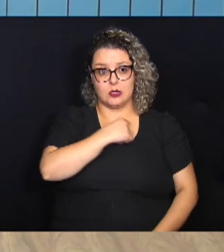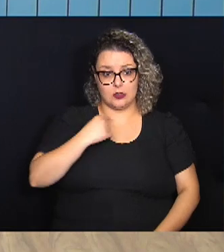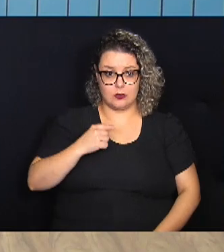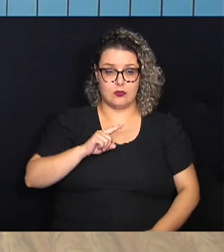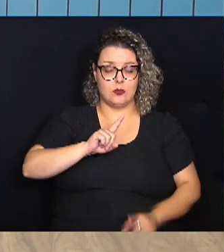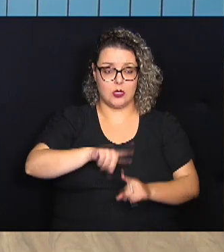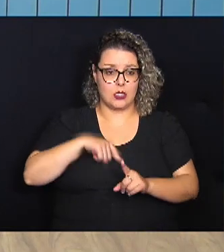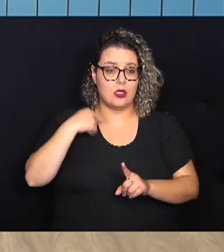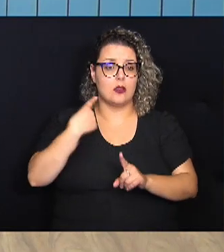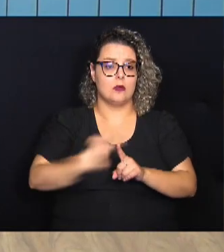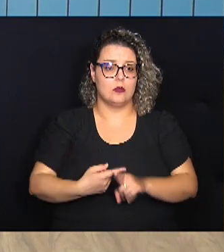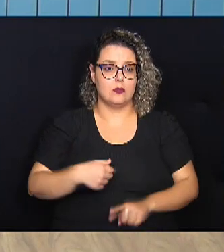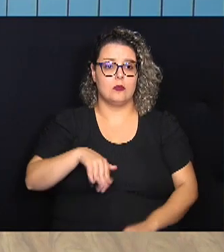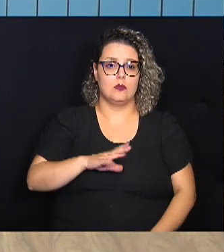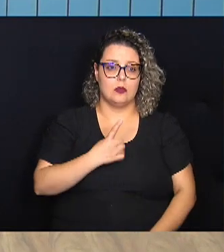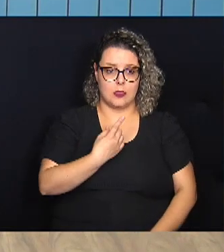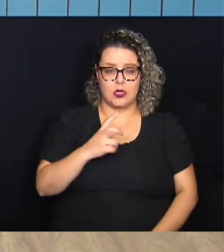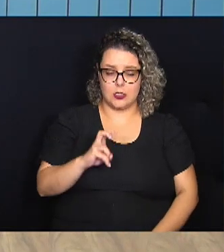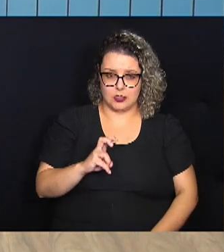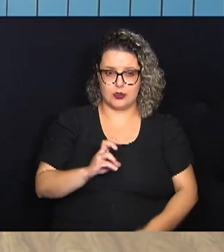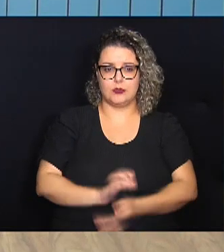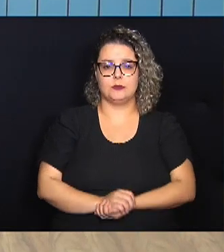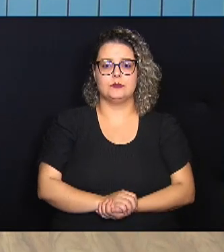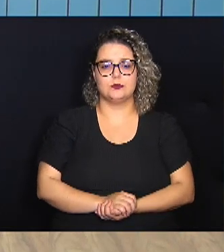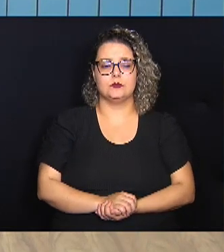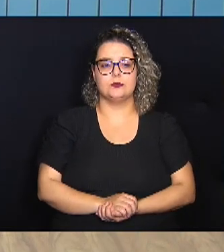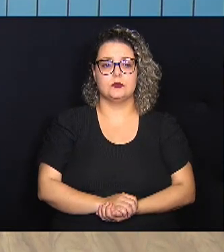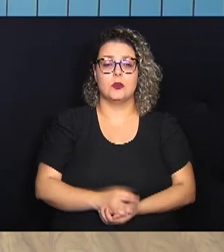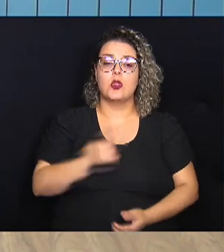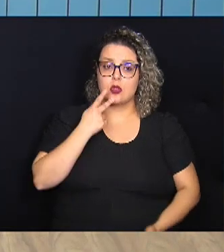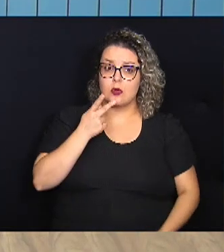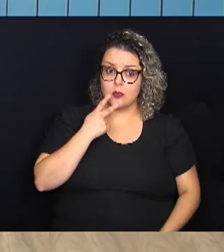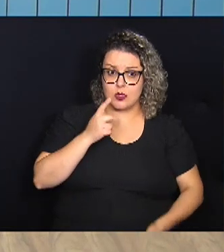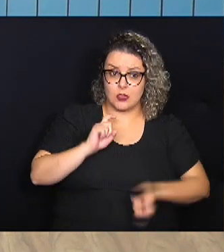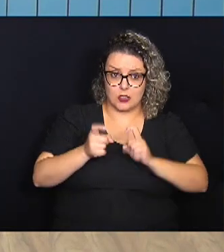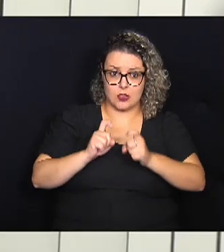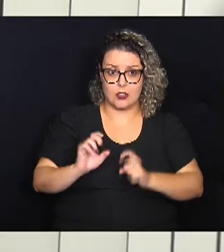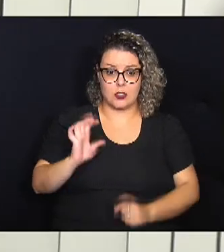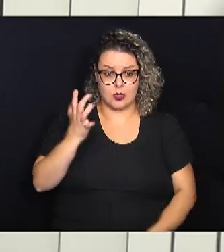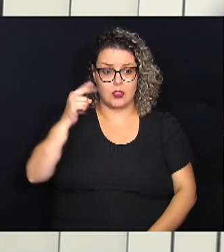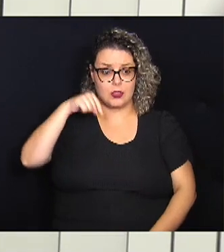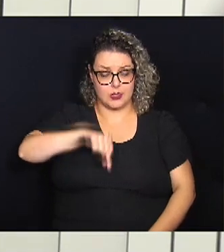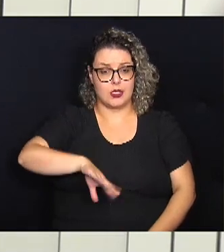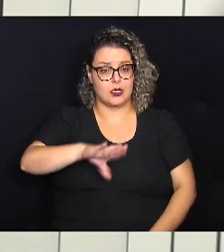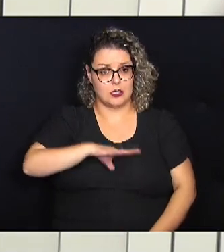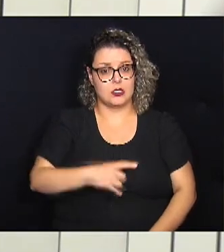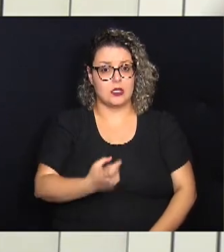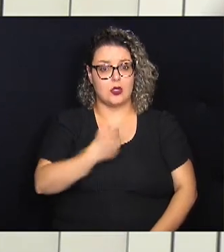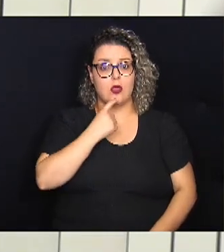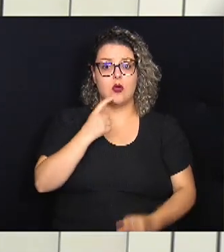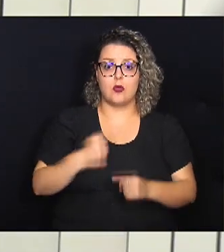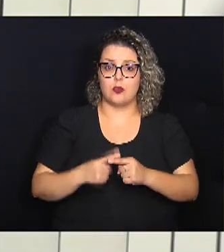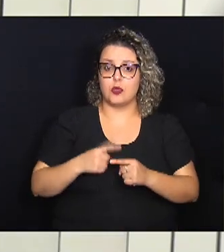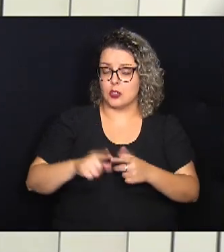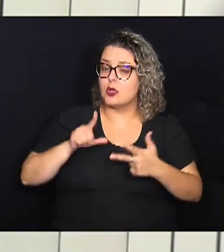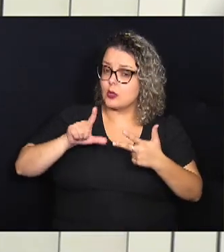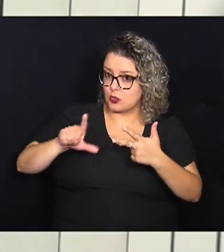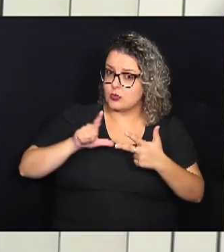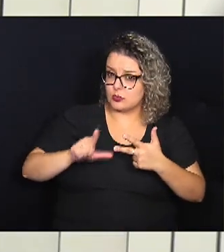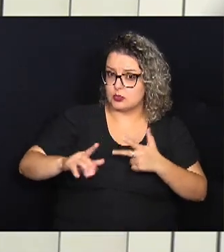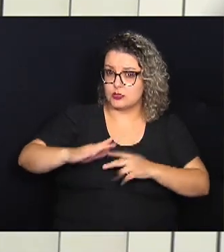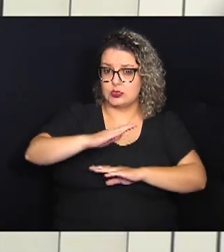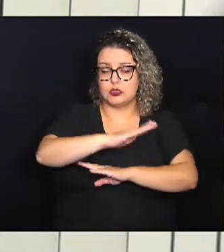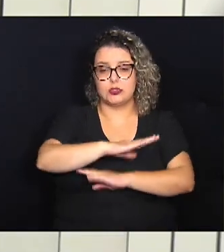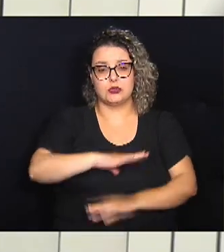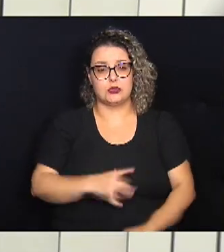ser prorrogado pelo mesmo período. Vamos falar agora de reuniões que acontecem aqui na Câmara, porque o Legislativo Campineiro